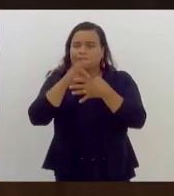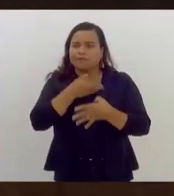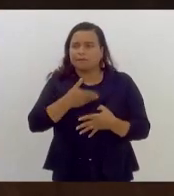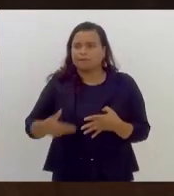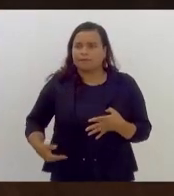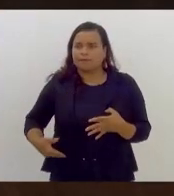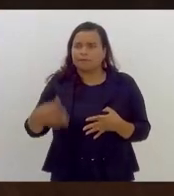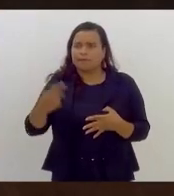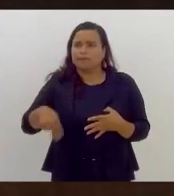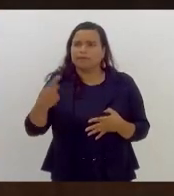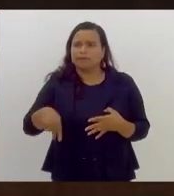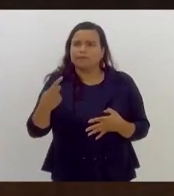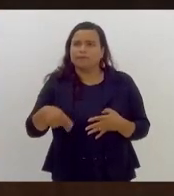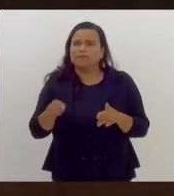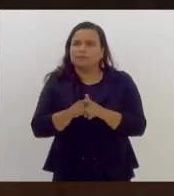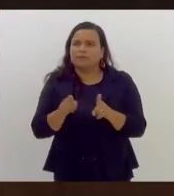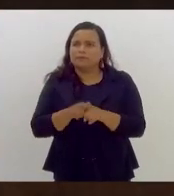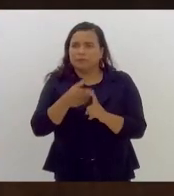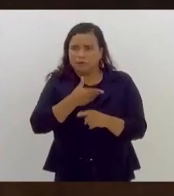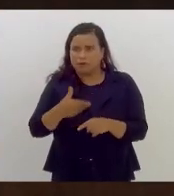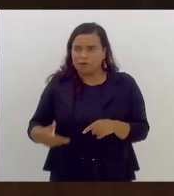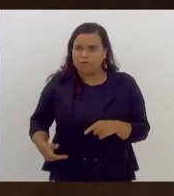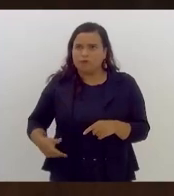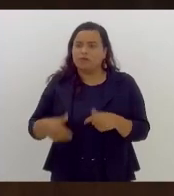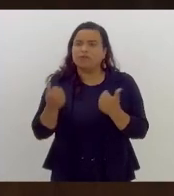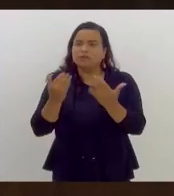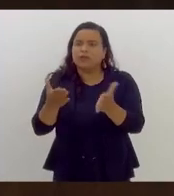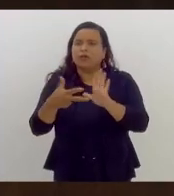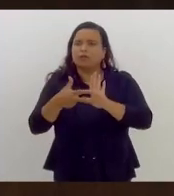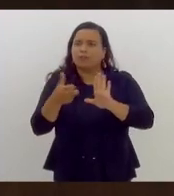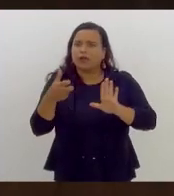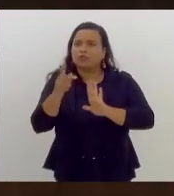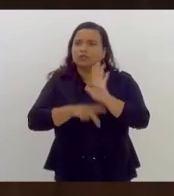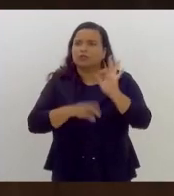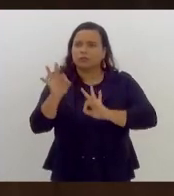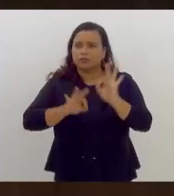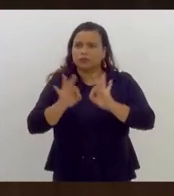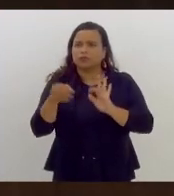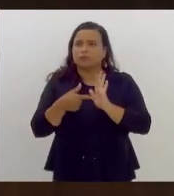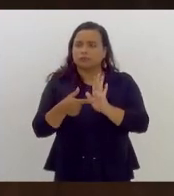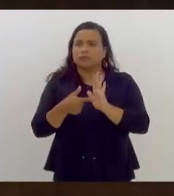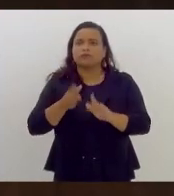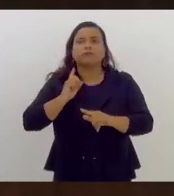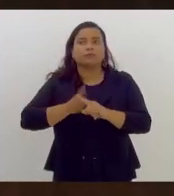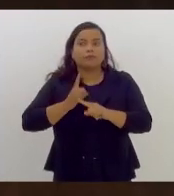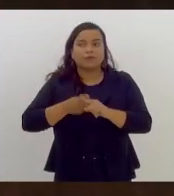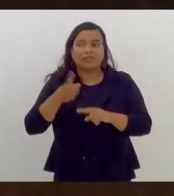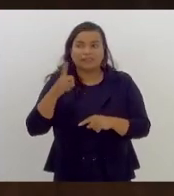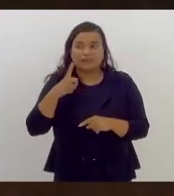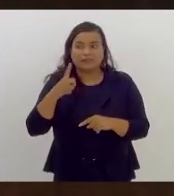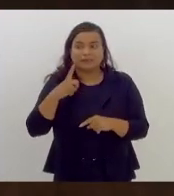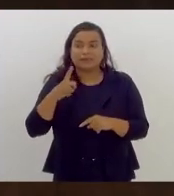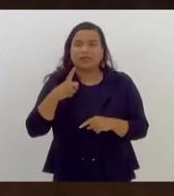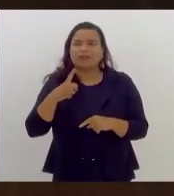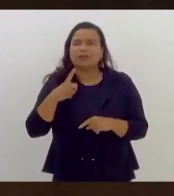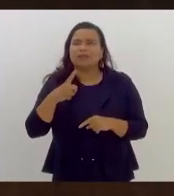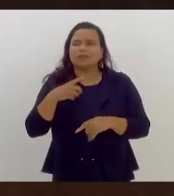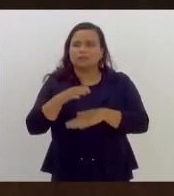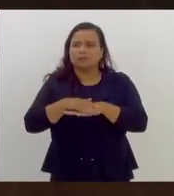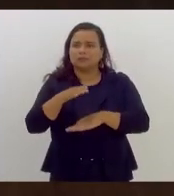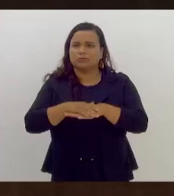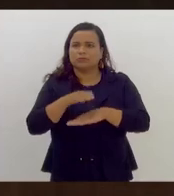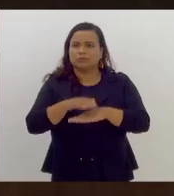governo e o governo vetaram o projeto porque teria vício de